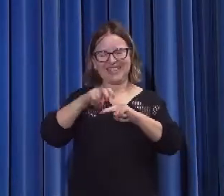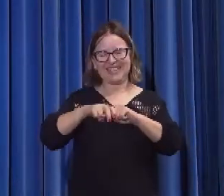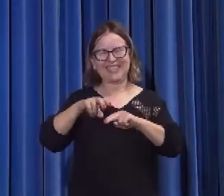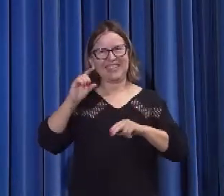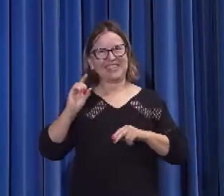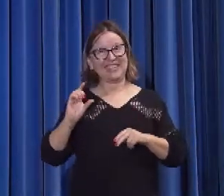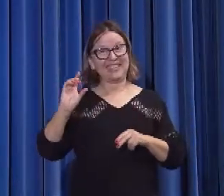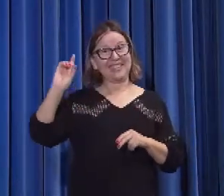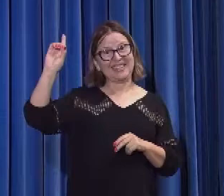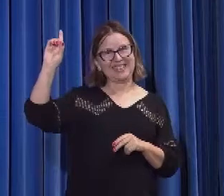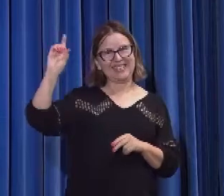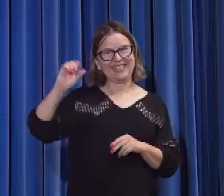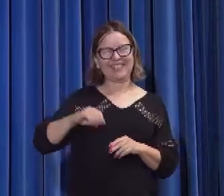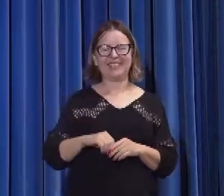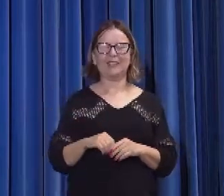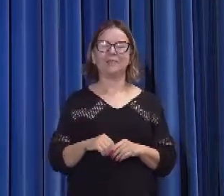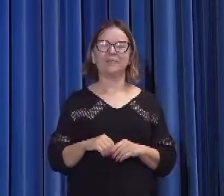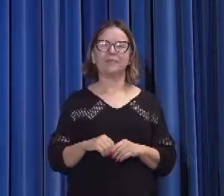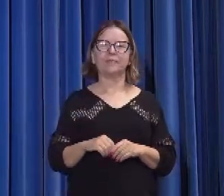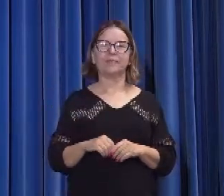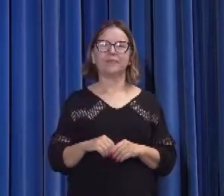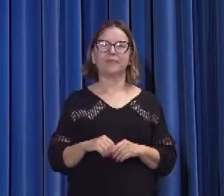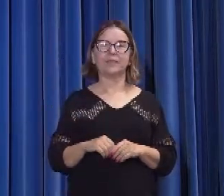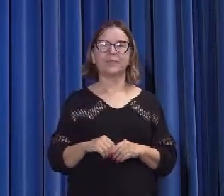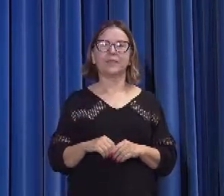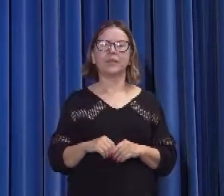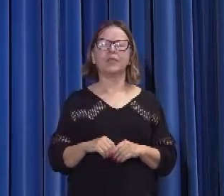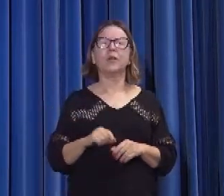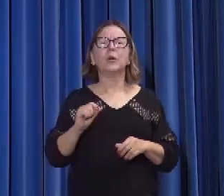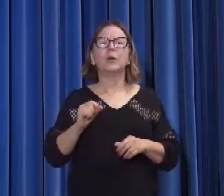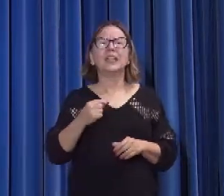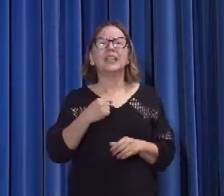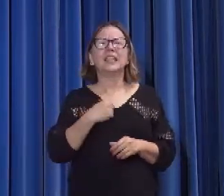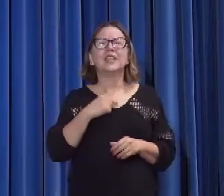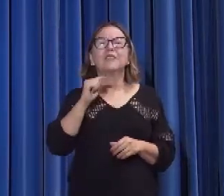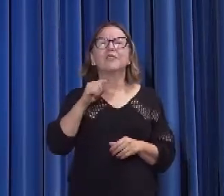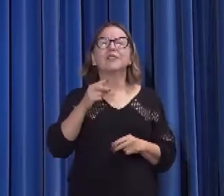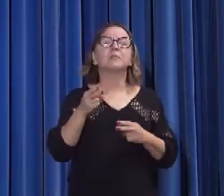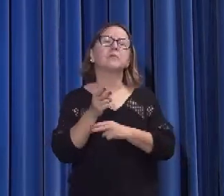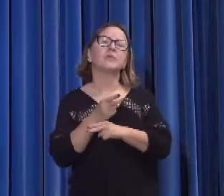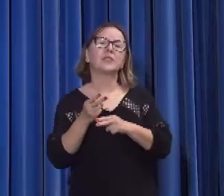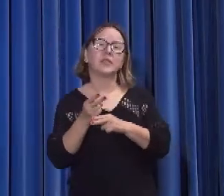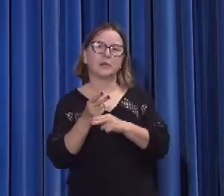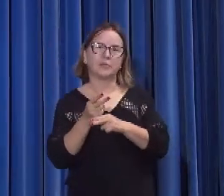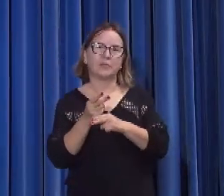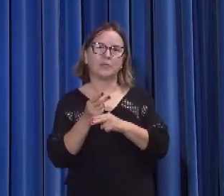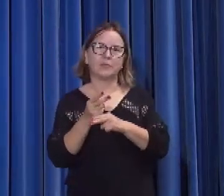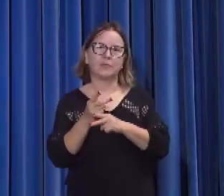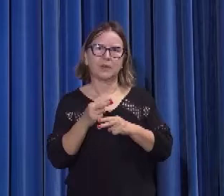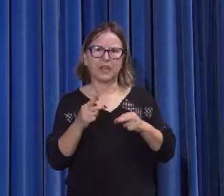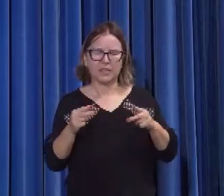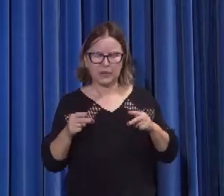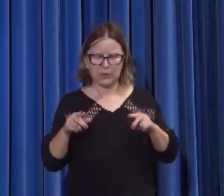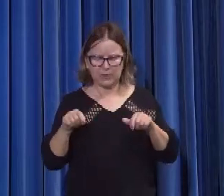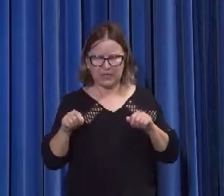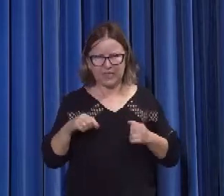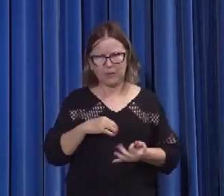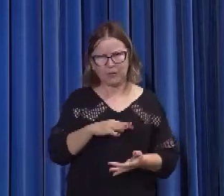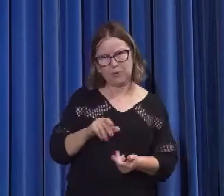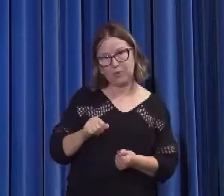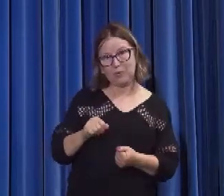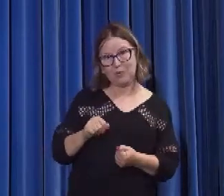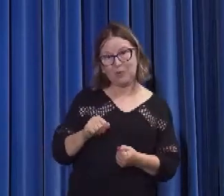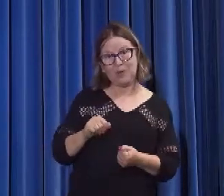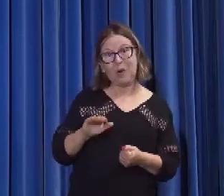O que eu e você temos buscado? As coisas desse mundo terreno ou as coisas